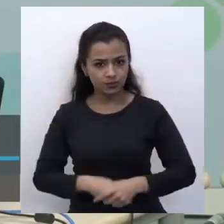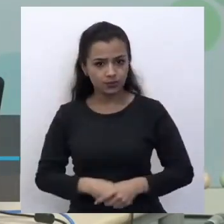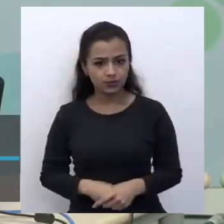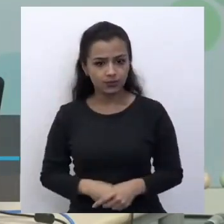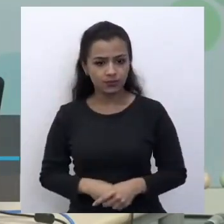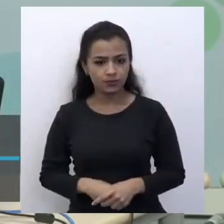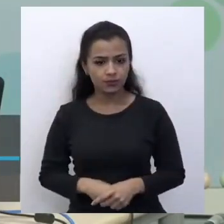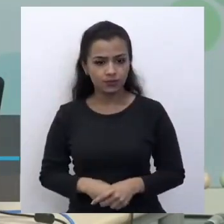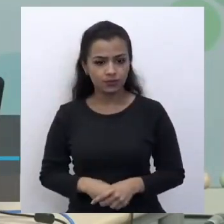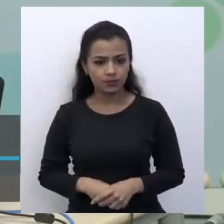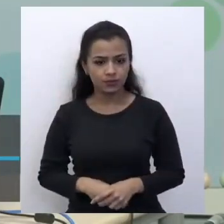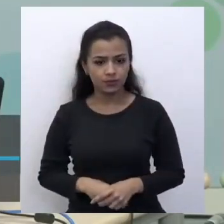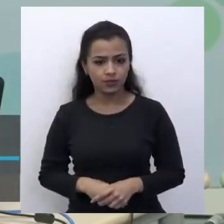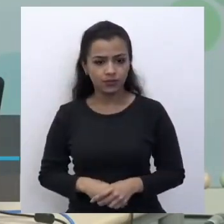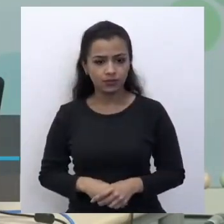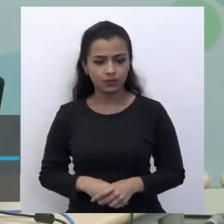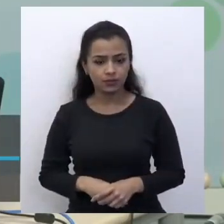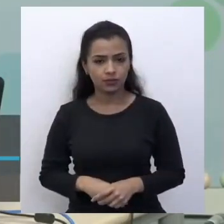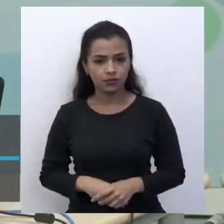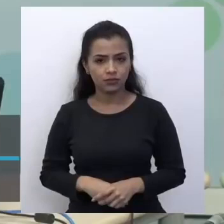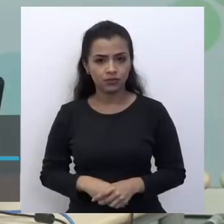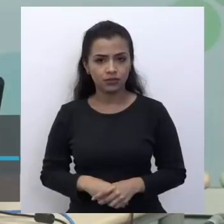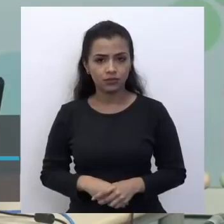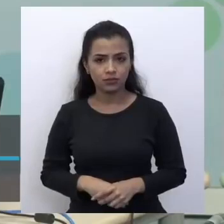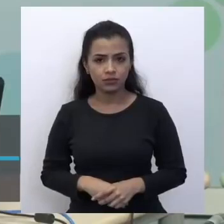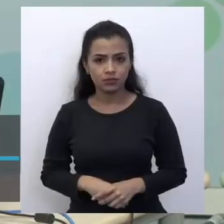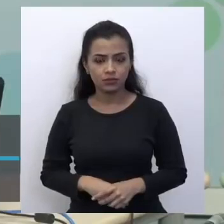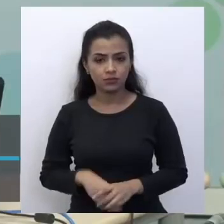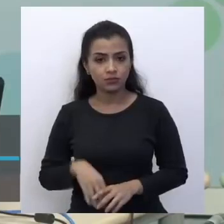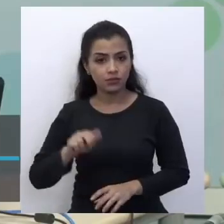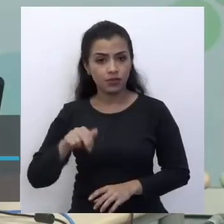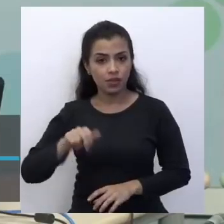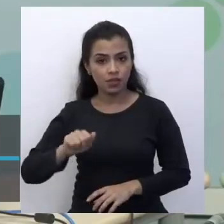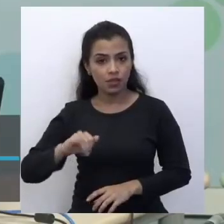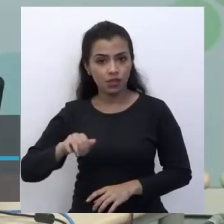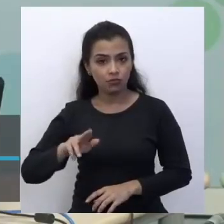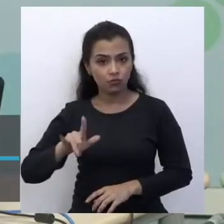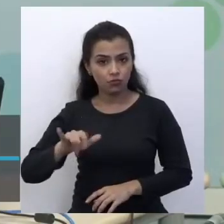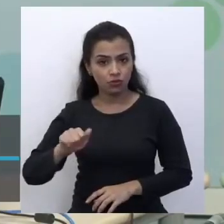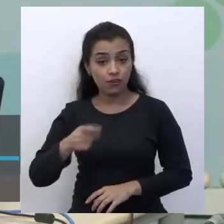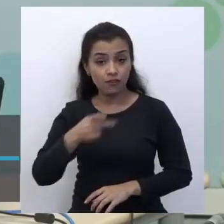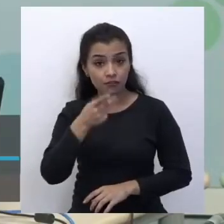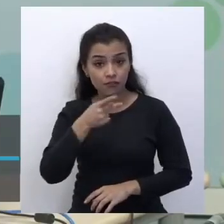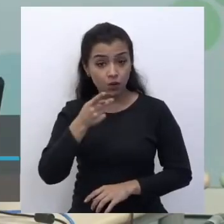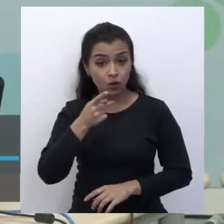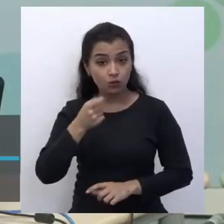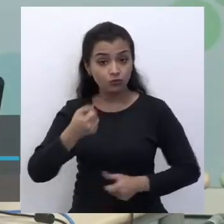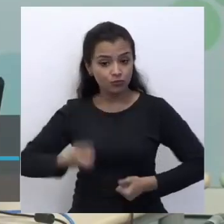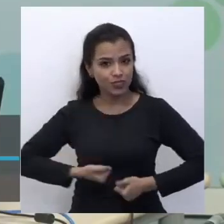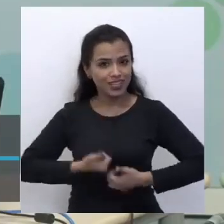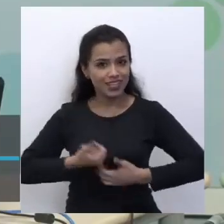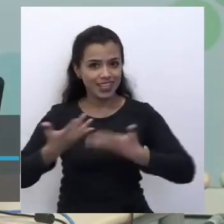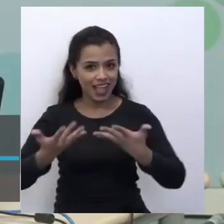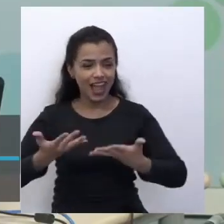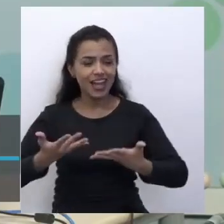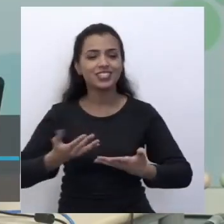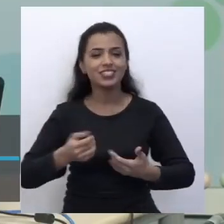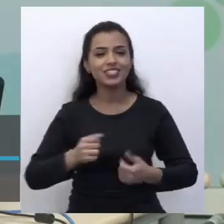Vamos lá, vamos ver quem mais aqui. A Ana Júlia cita espontaneidade. A Raíssa, os cenários.